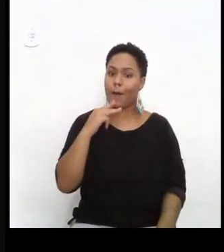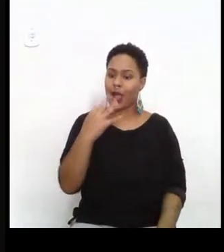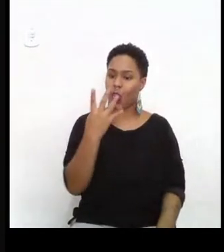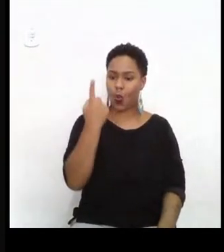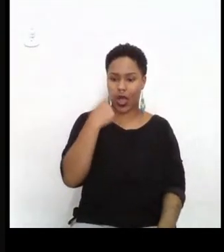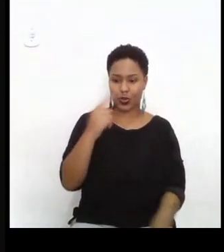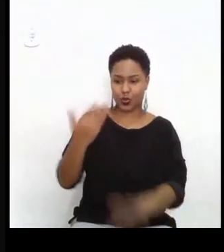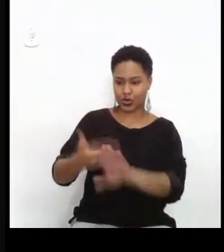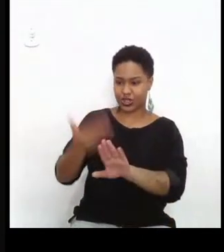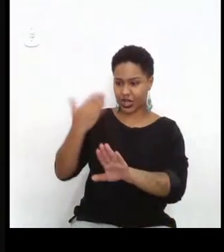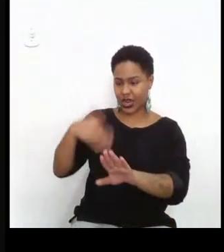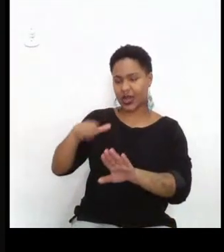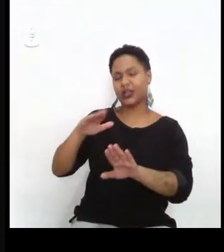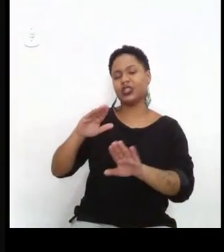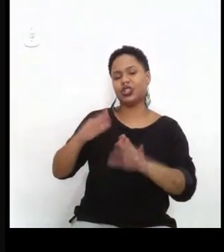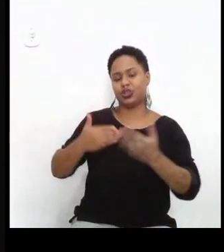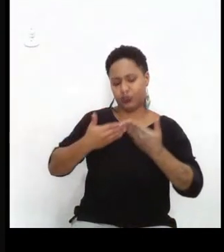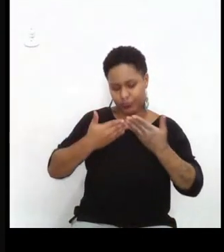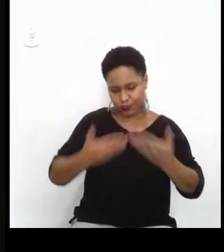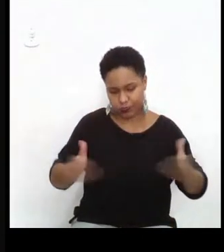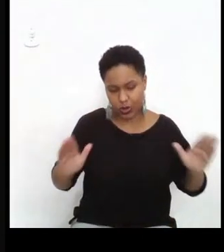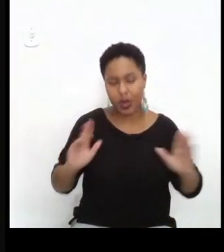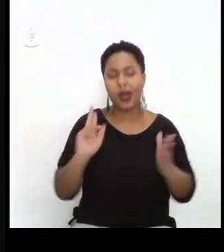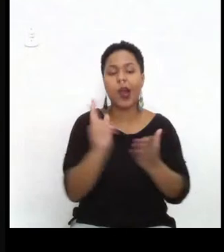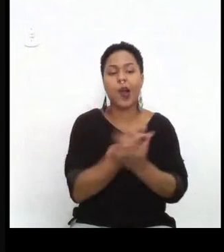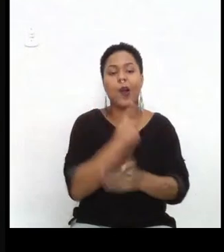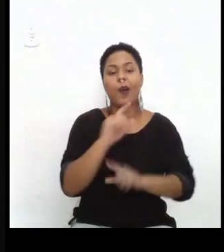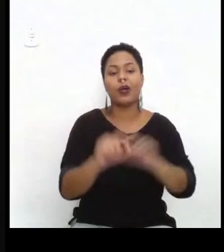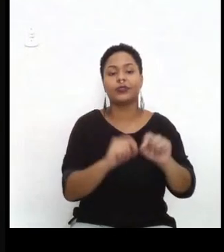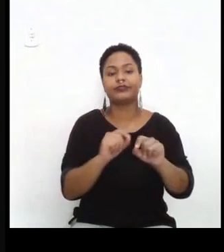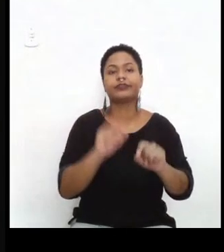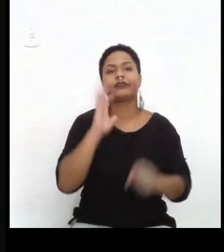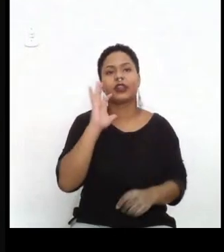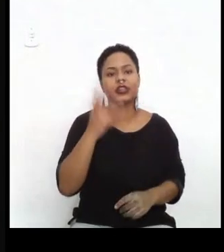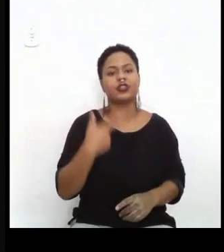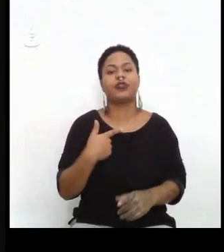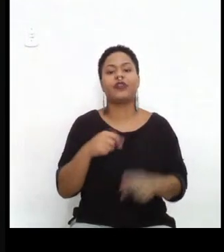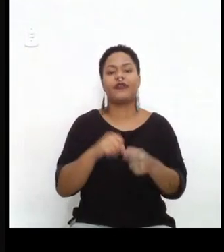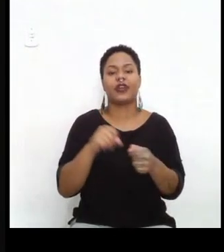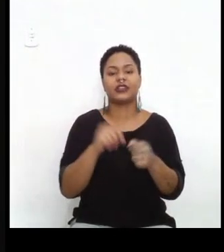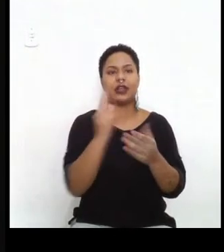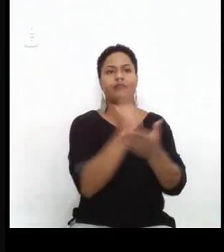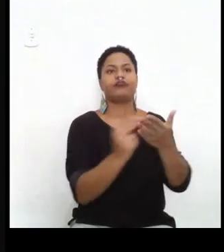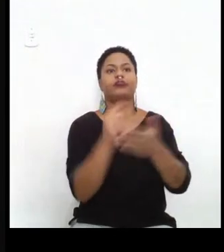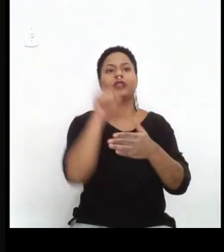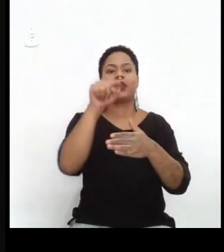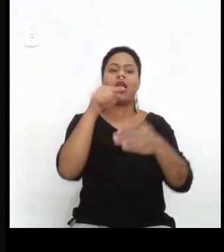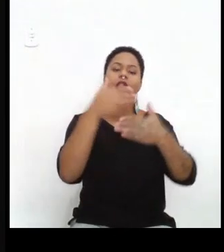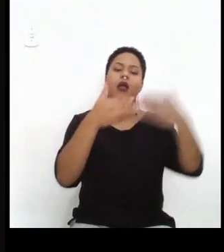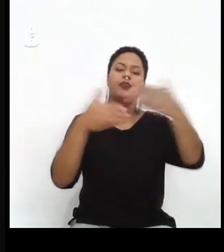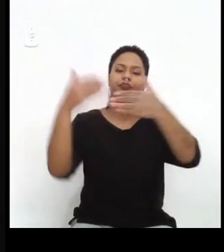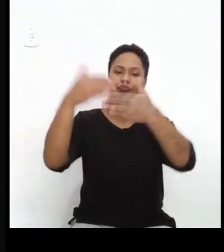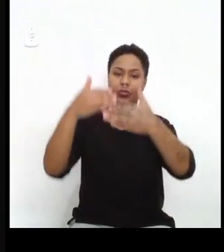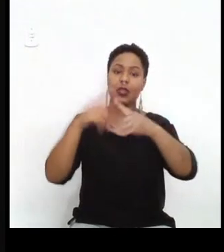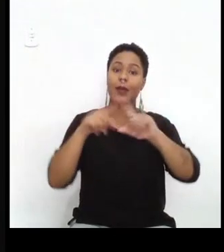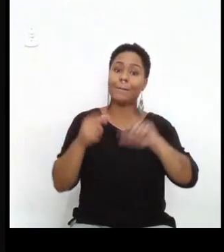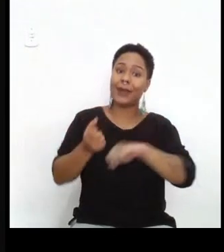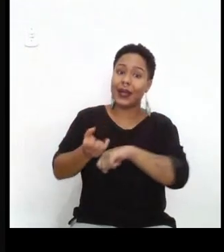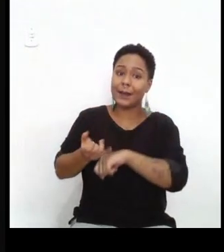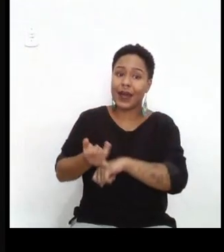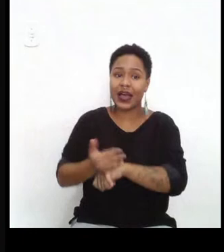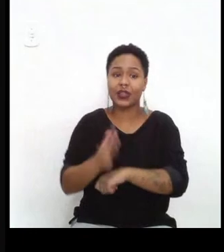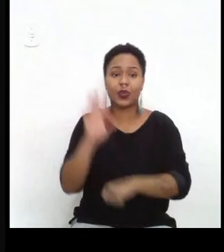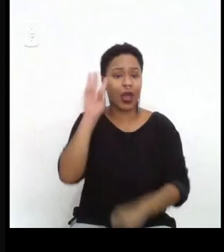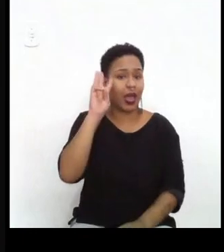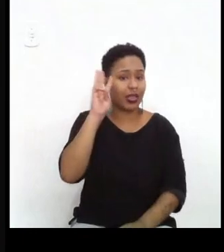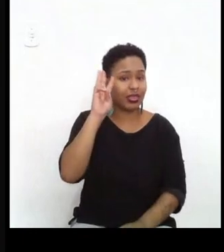ou com a forma de se intervir nisso lembra se não me largou durante a madrugada em marketing esse morenão consistiam em